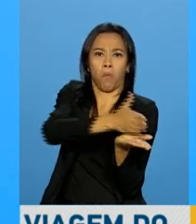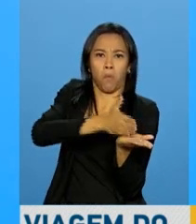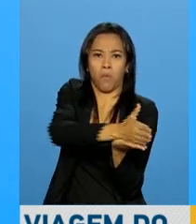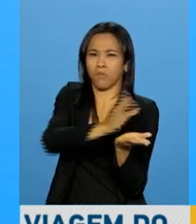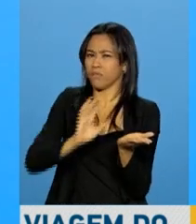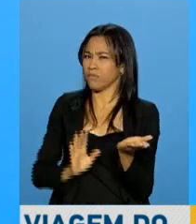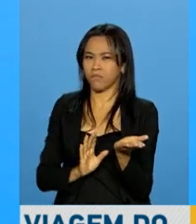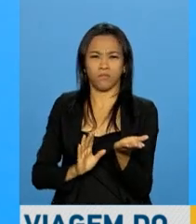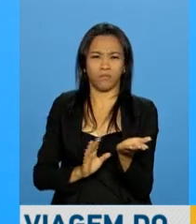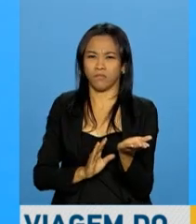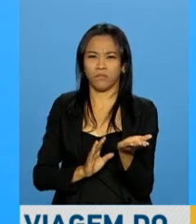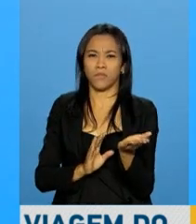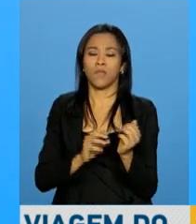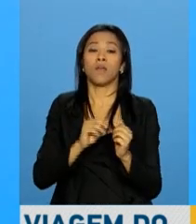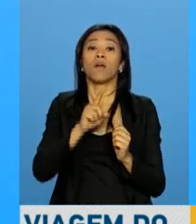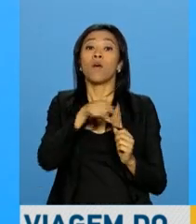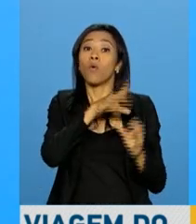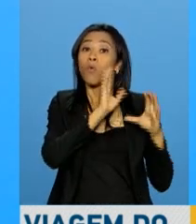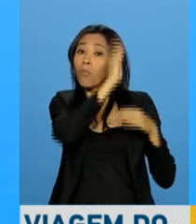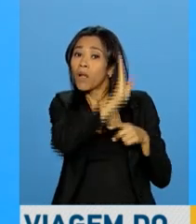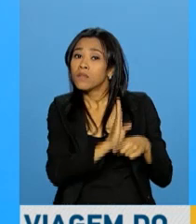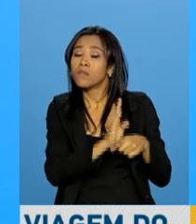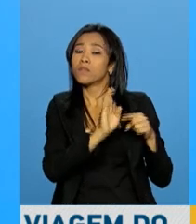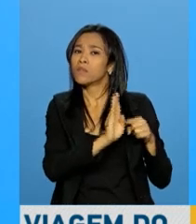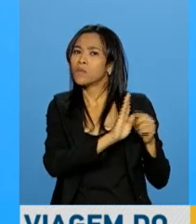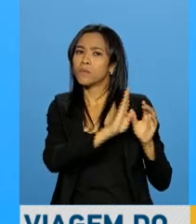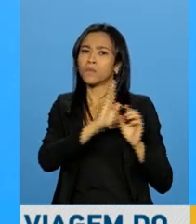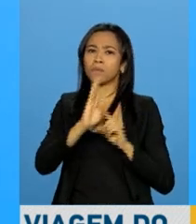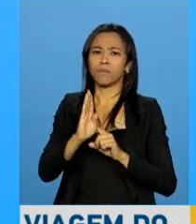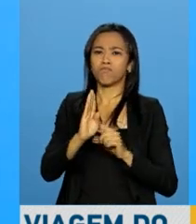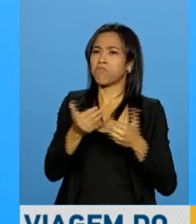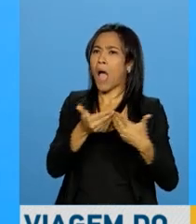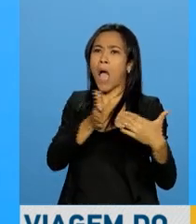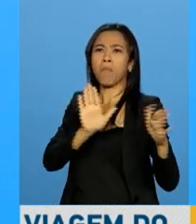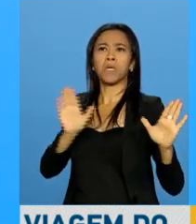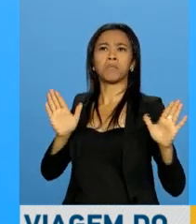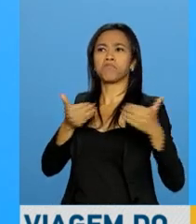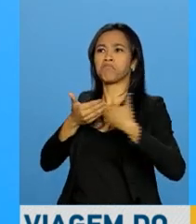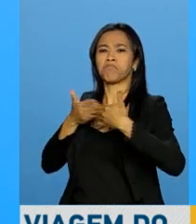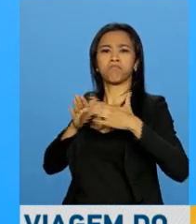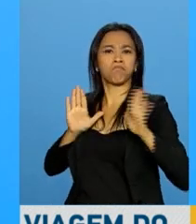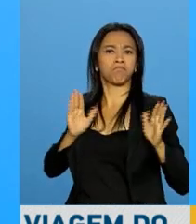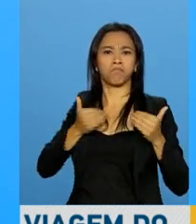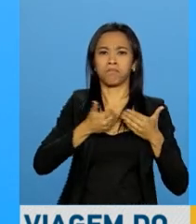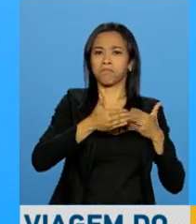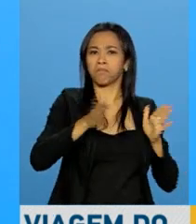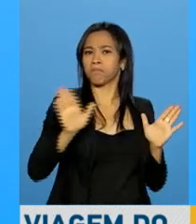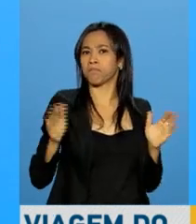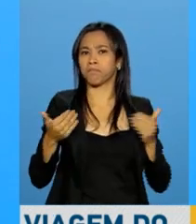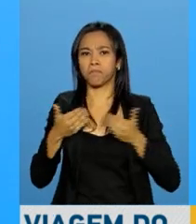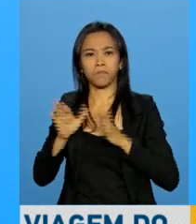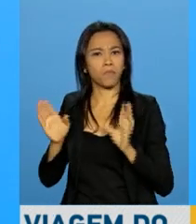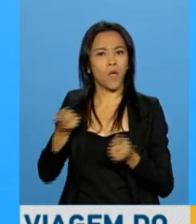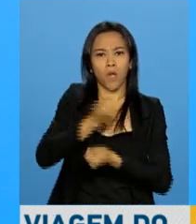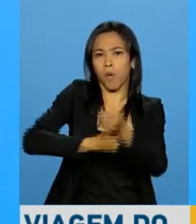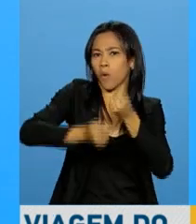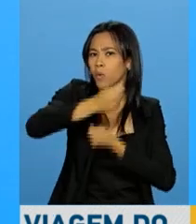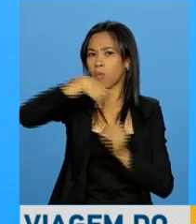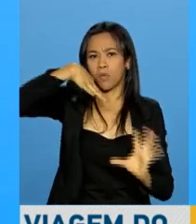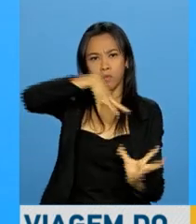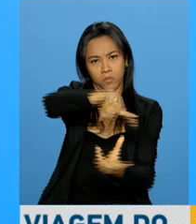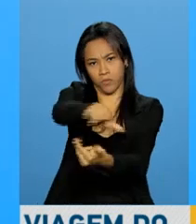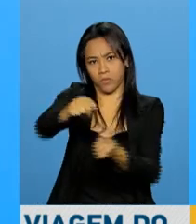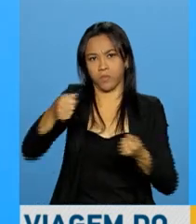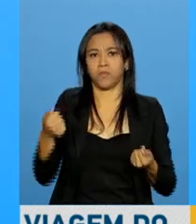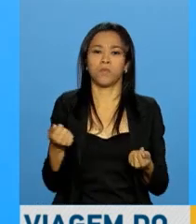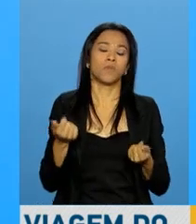de palavras e ações, sua plena adesão a uma economia global aberta. Mais